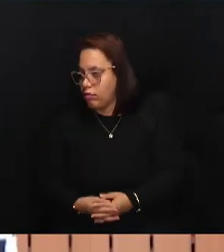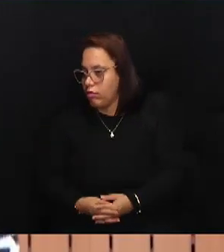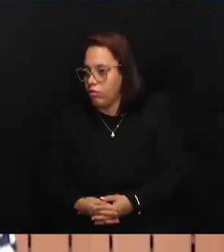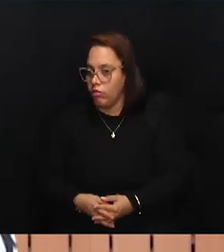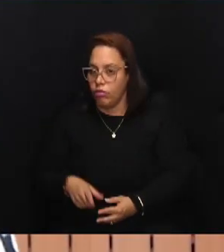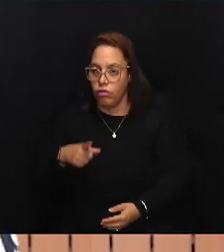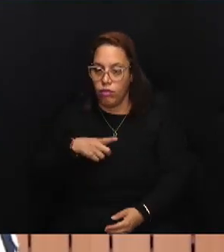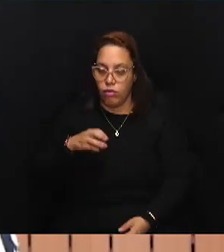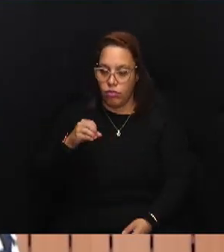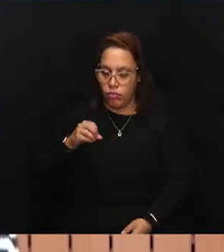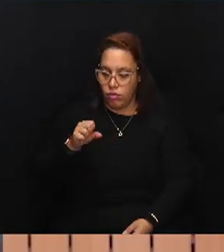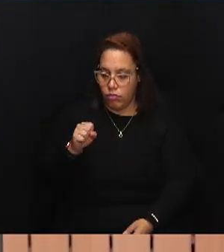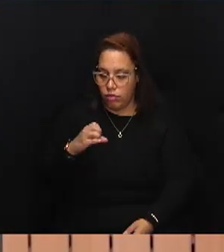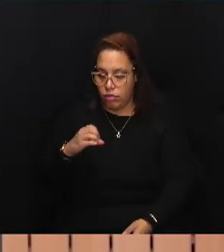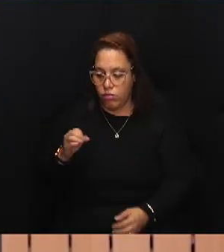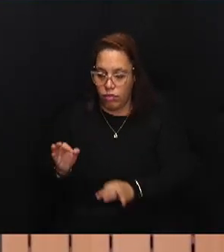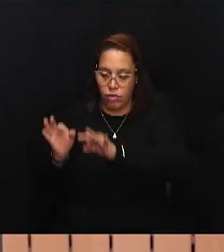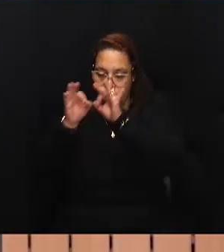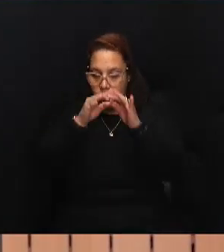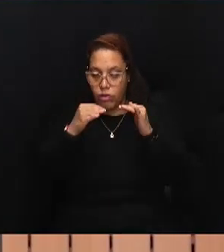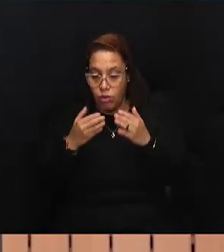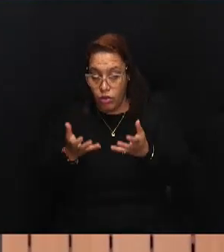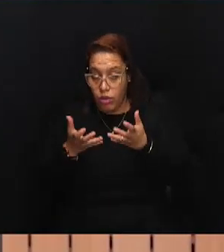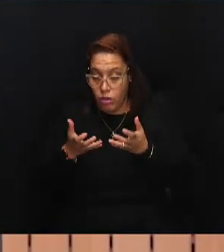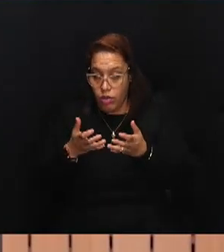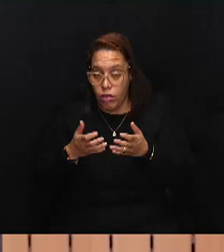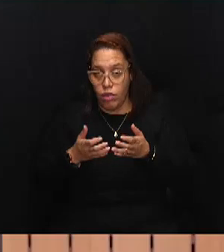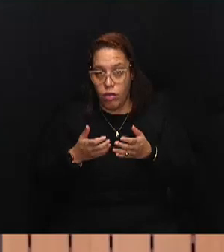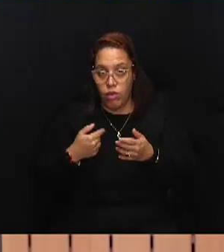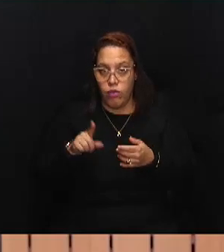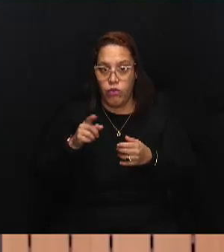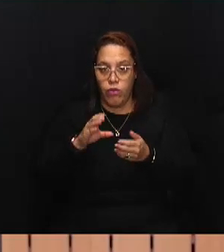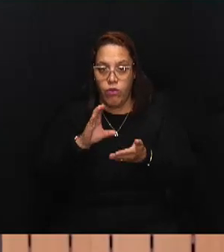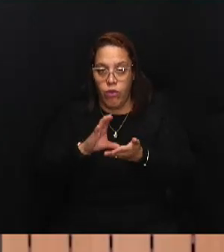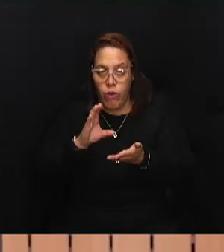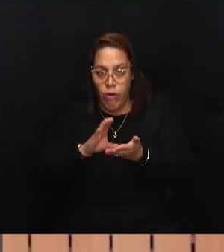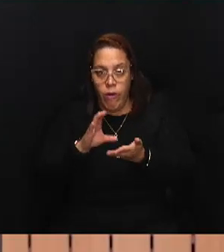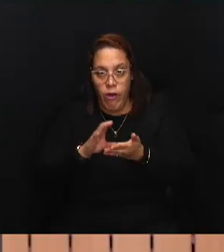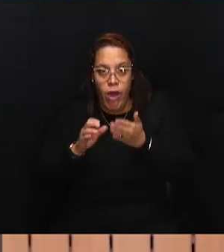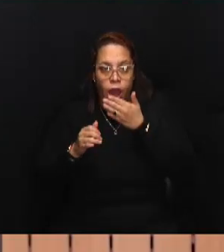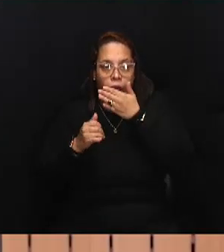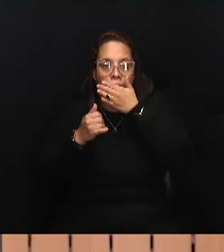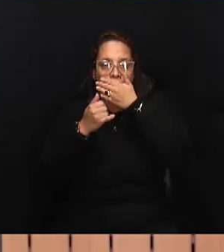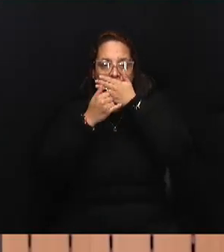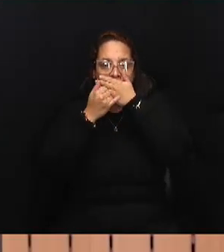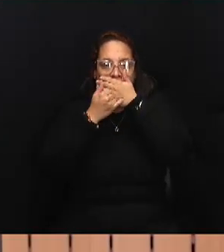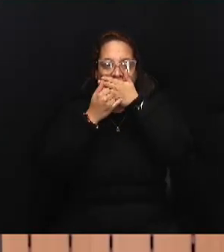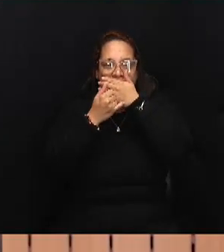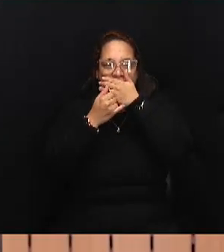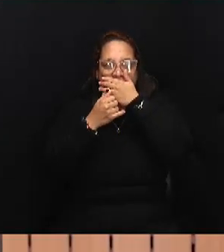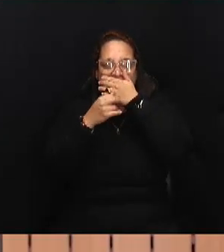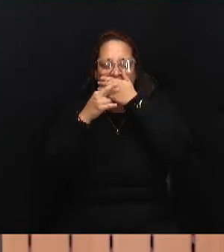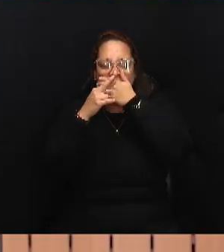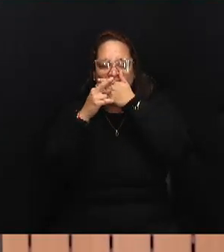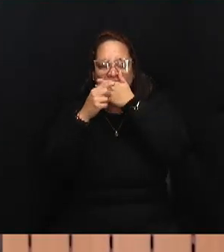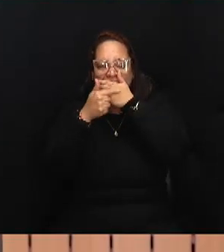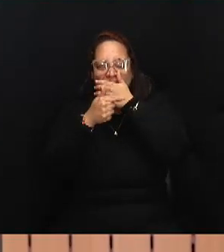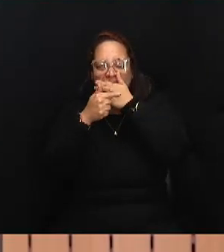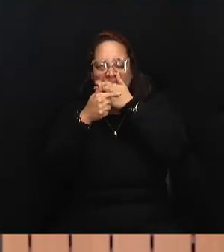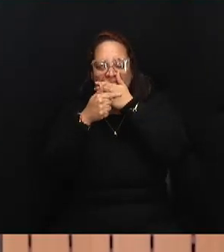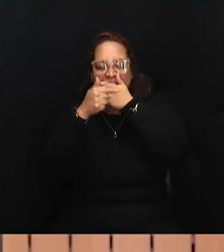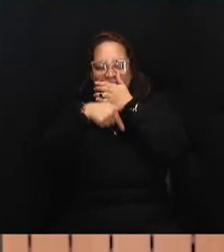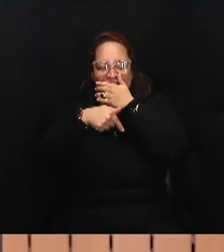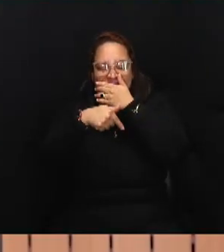alguma OSC que estiver assistindo, queira estar indo até o Conselho, pela Resolução 27, tem que estar